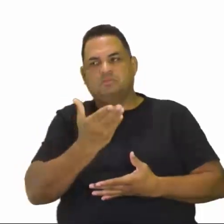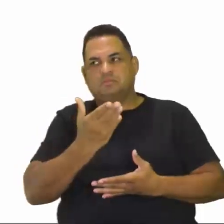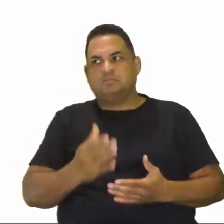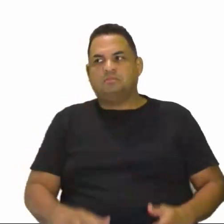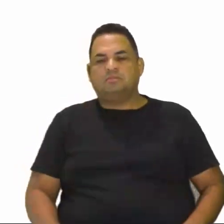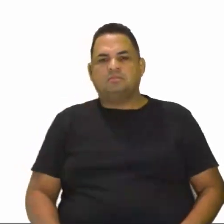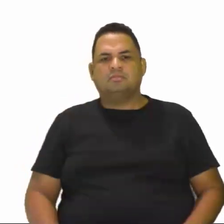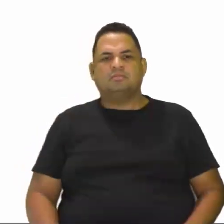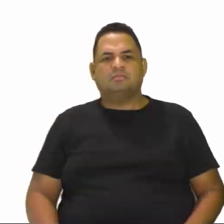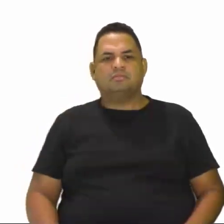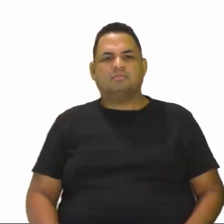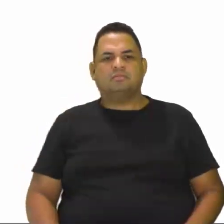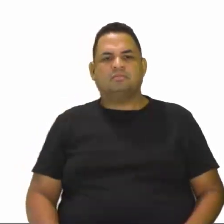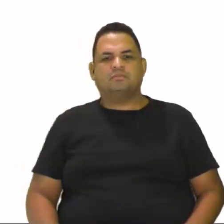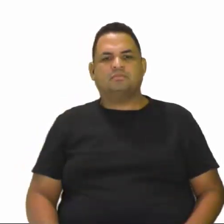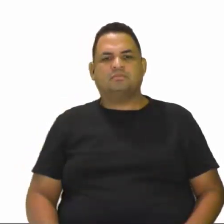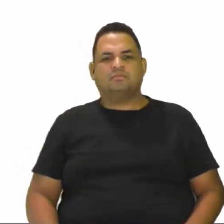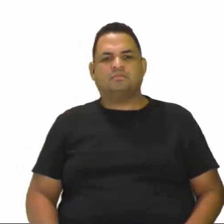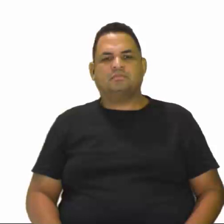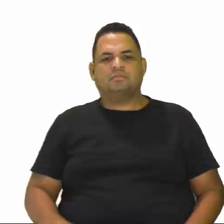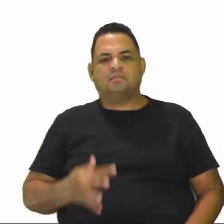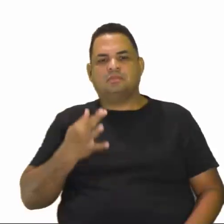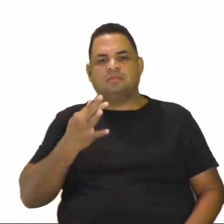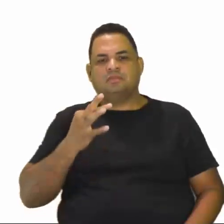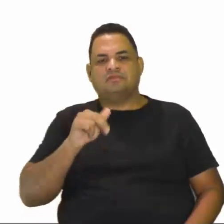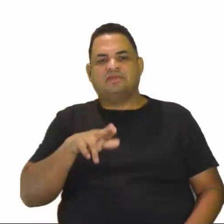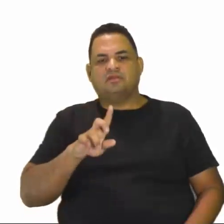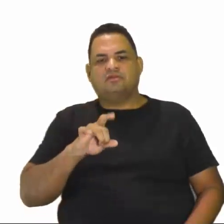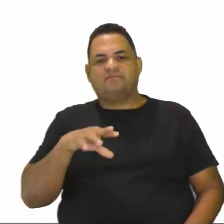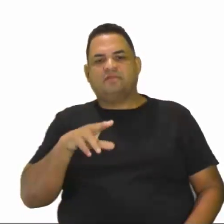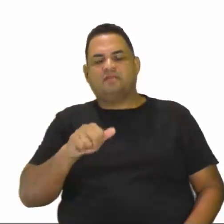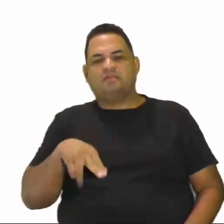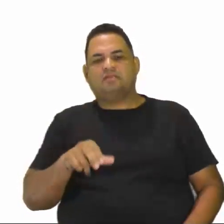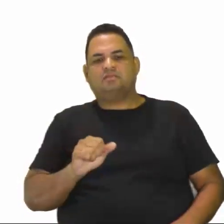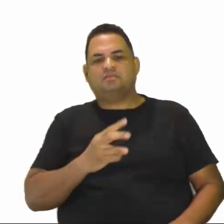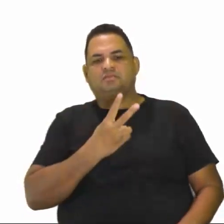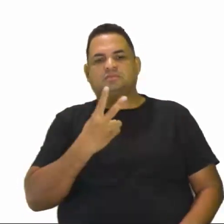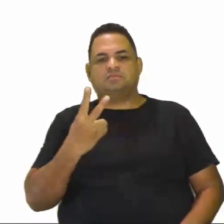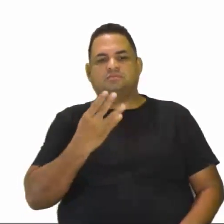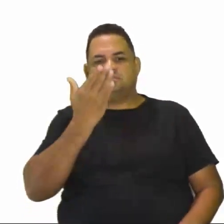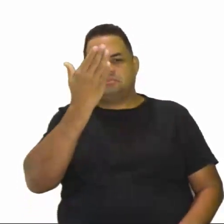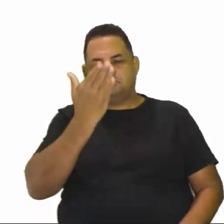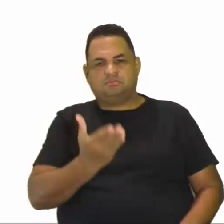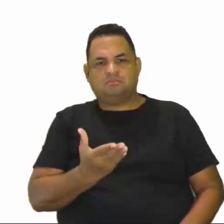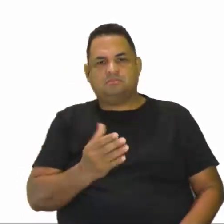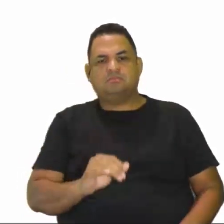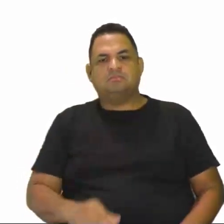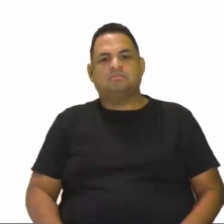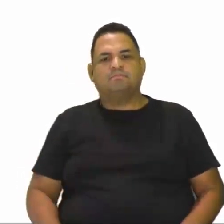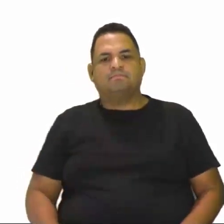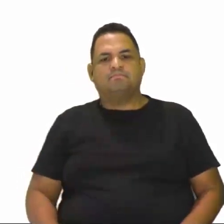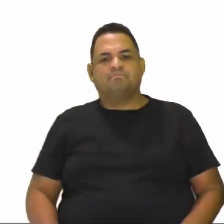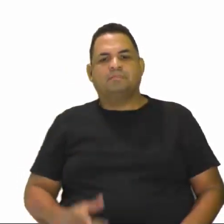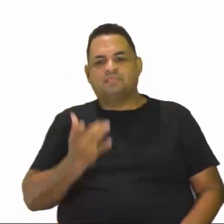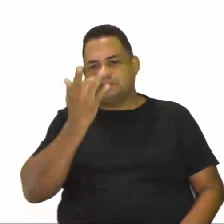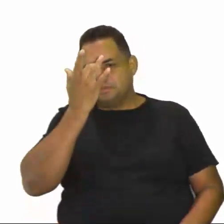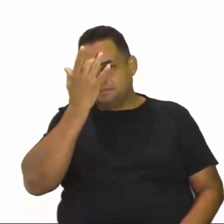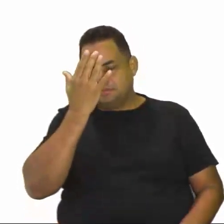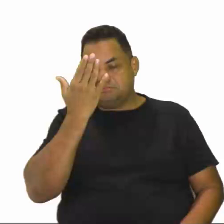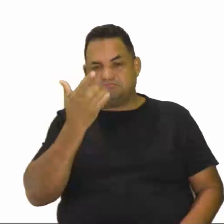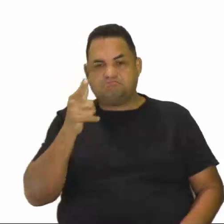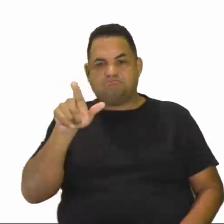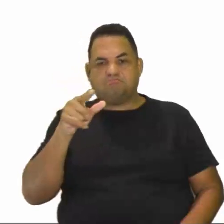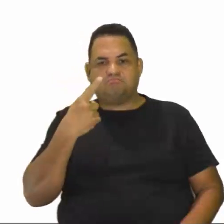aqui. E a fenolftaleína, que seriam os dois indicadores mais fáceis da